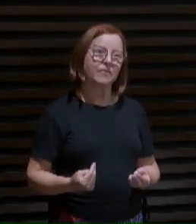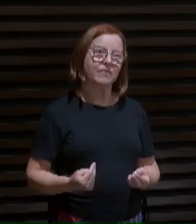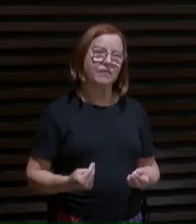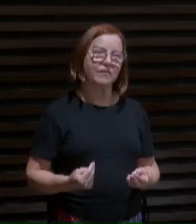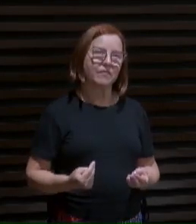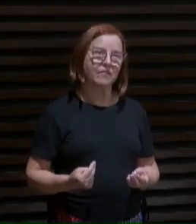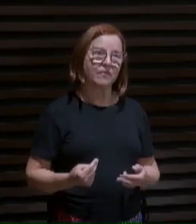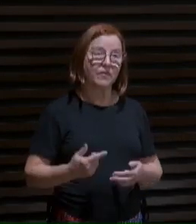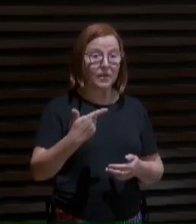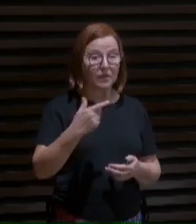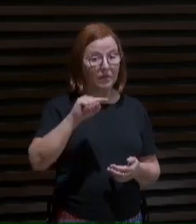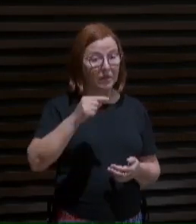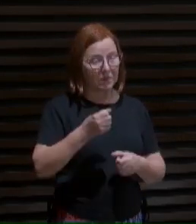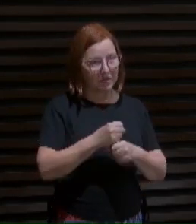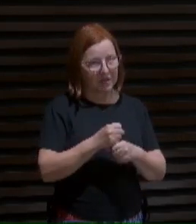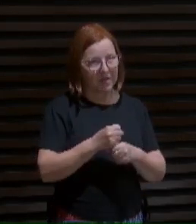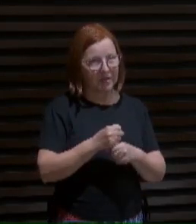próprios caminhos.